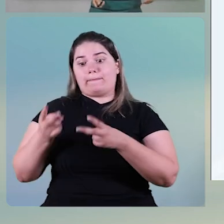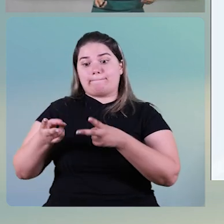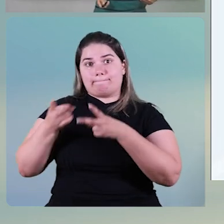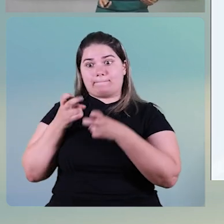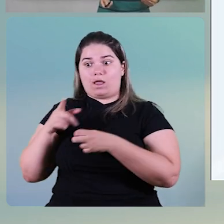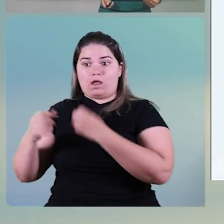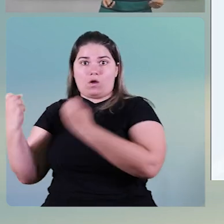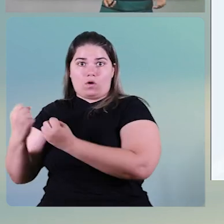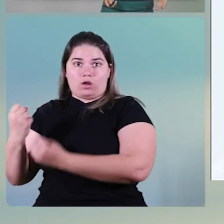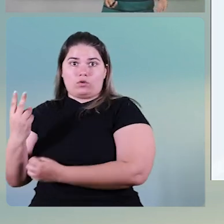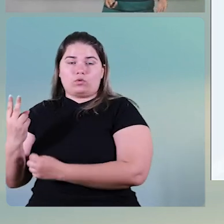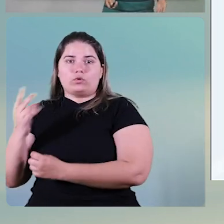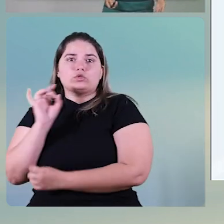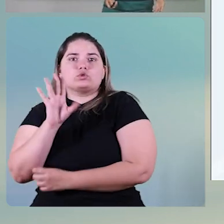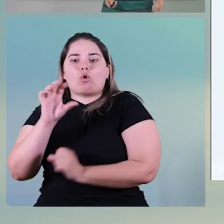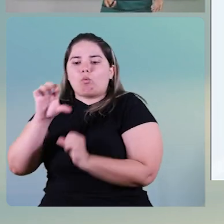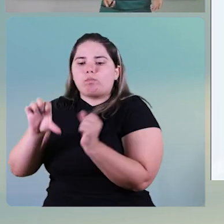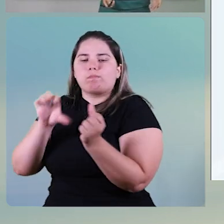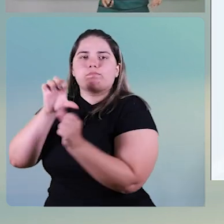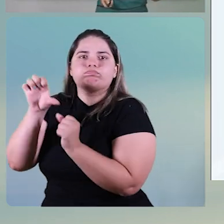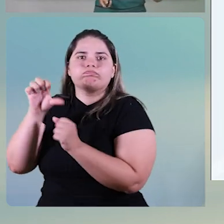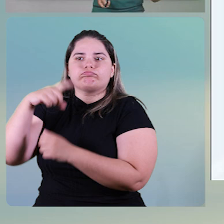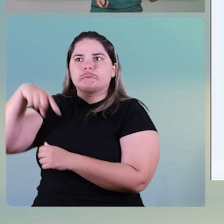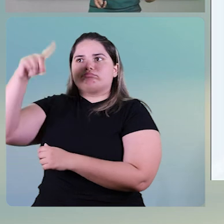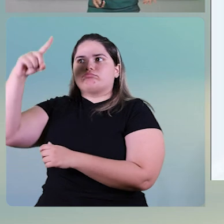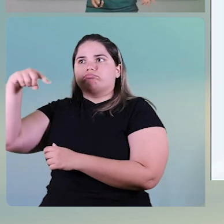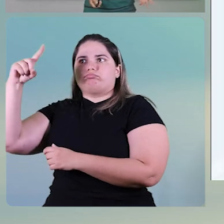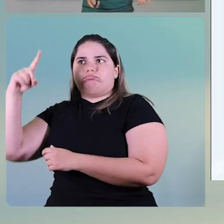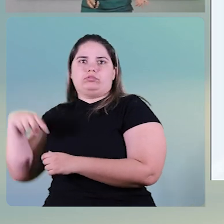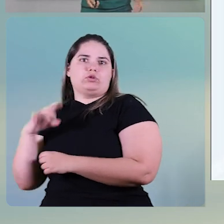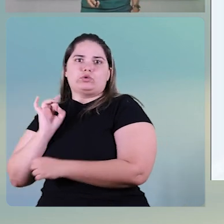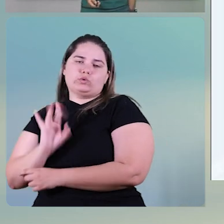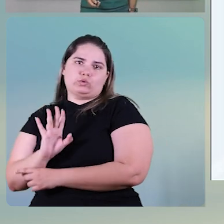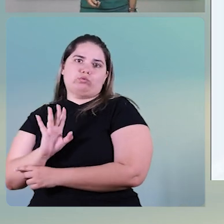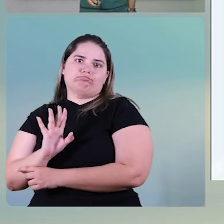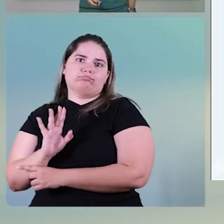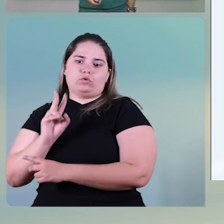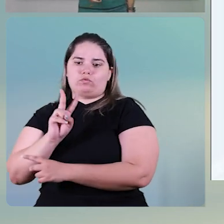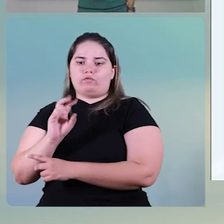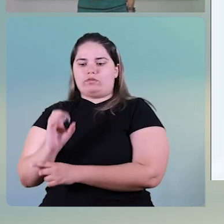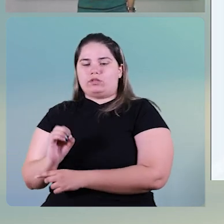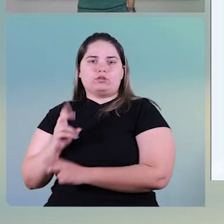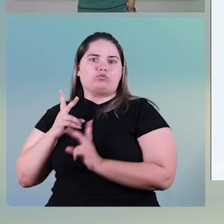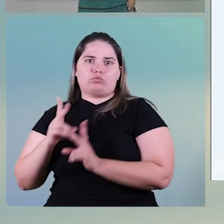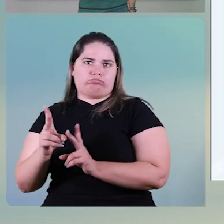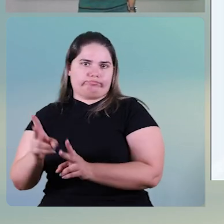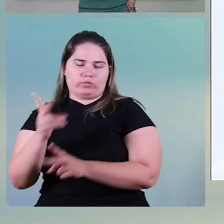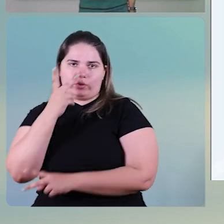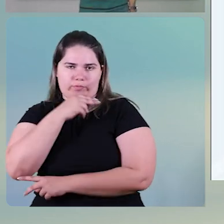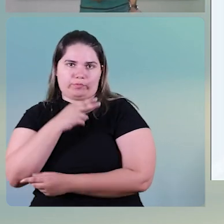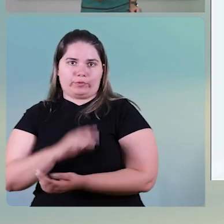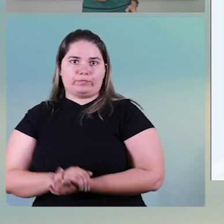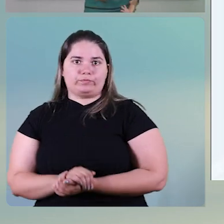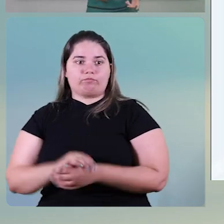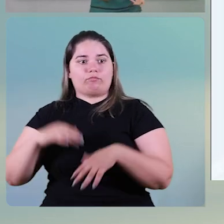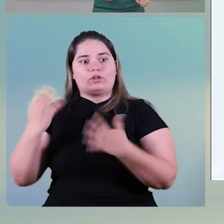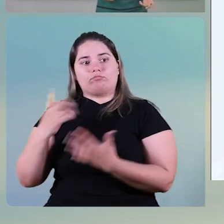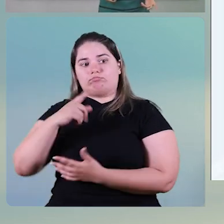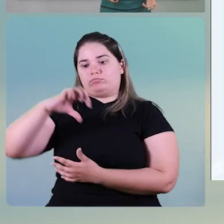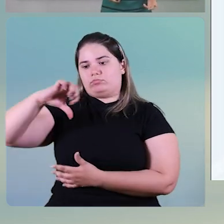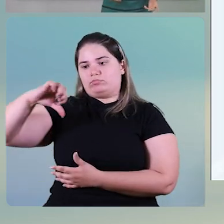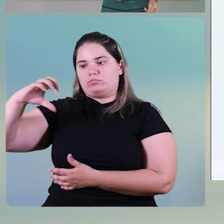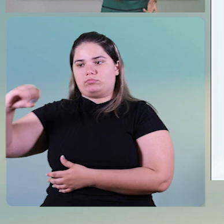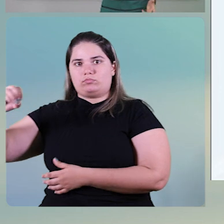do carro 1 para o carro 2 só mudou o μ. O V0 é o mesmo e o G é o mesmo, né? Então a gente encontra 900 dividido por